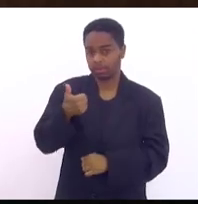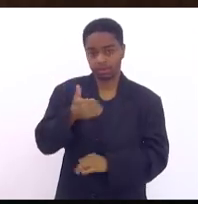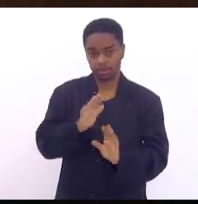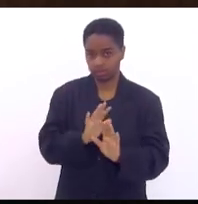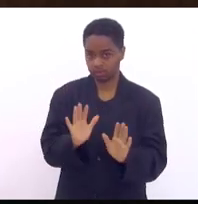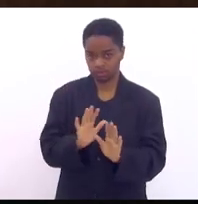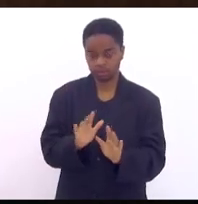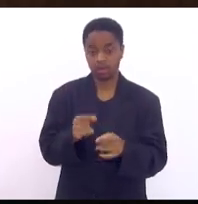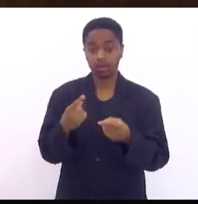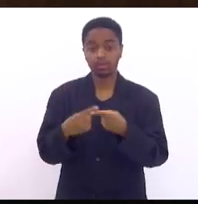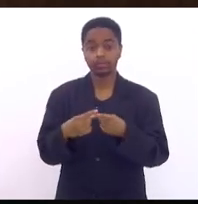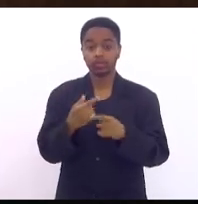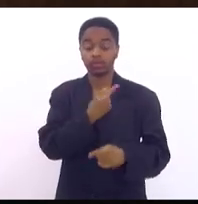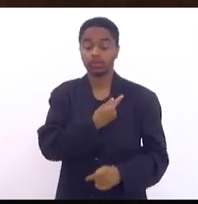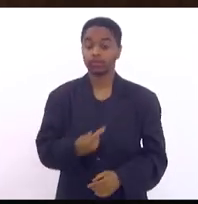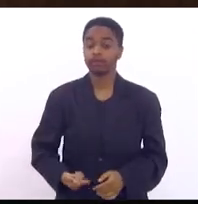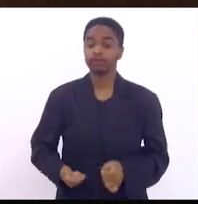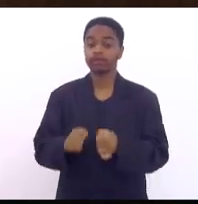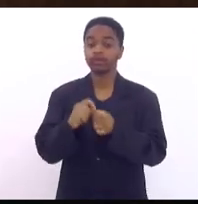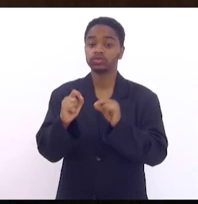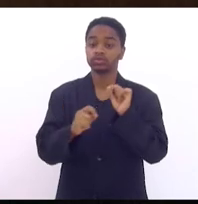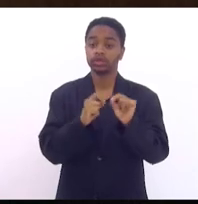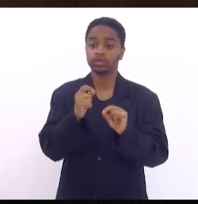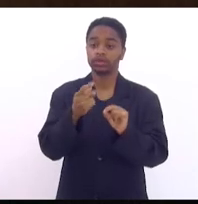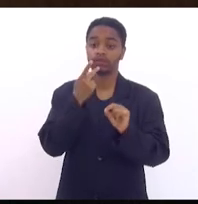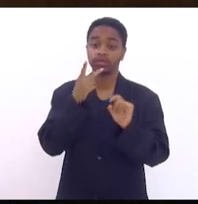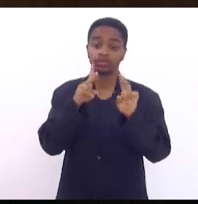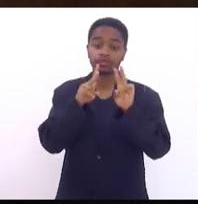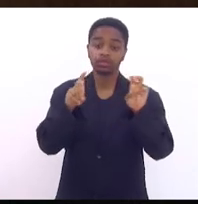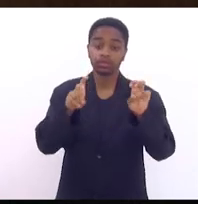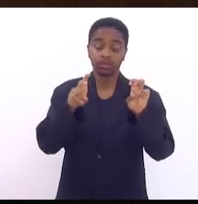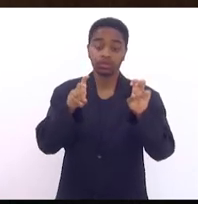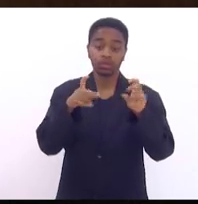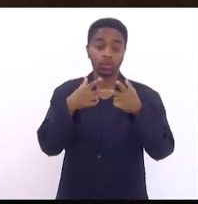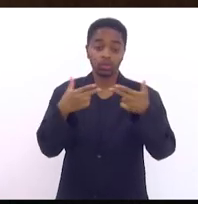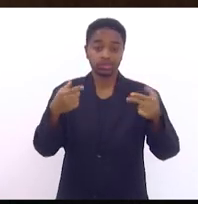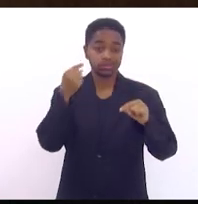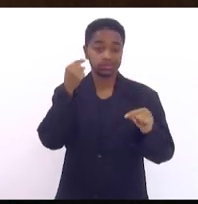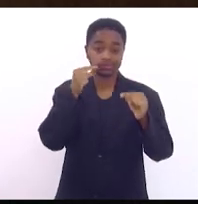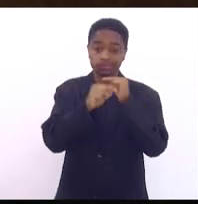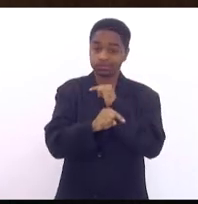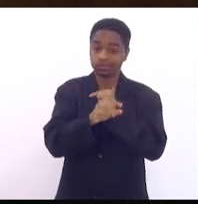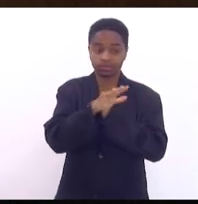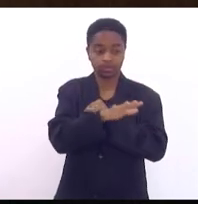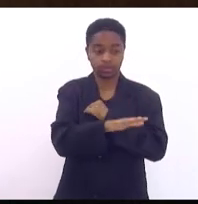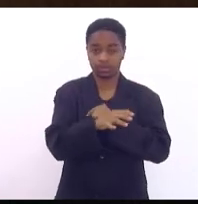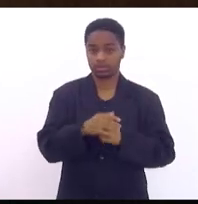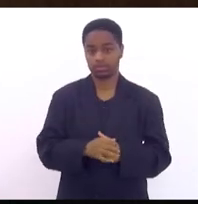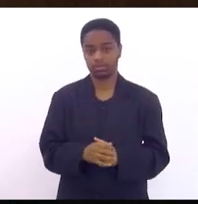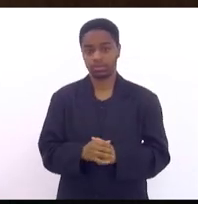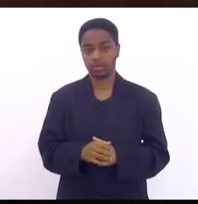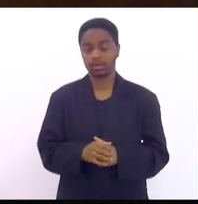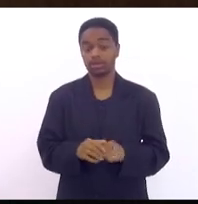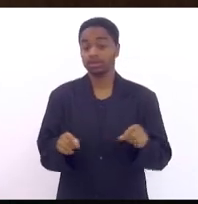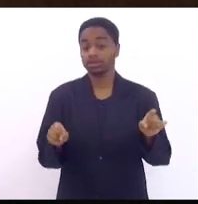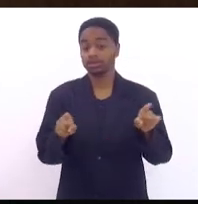O que o governador fez foi tratar de um tema que nada tem a ver com este. Além do